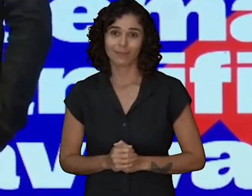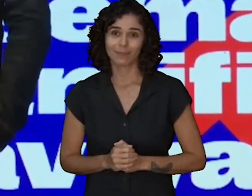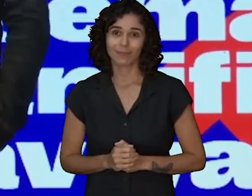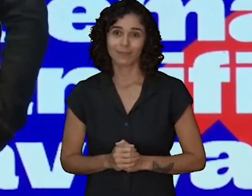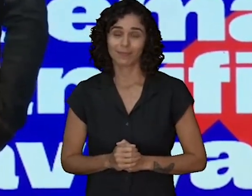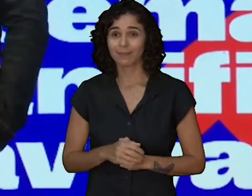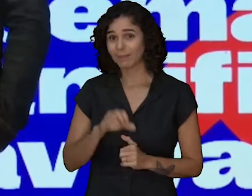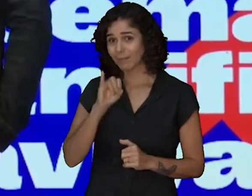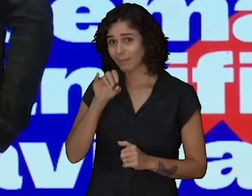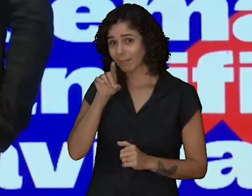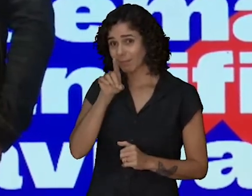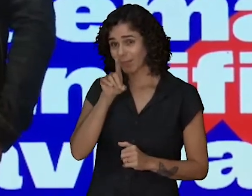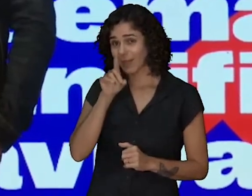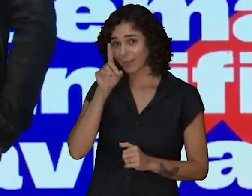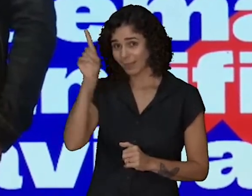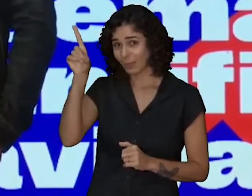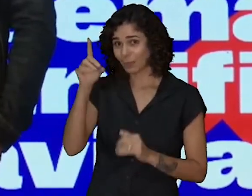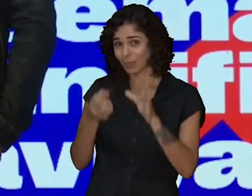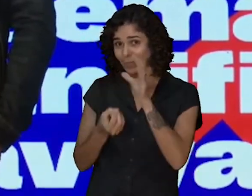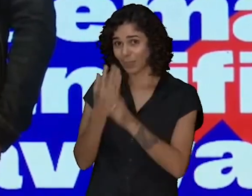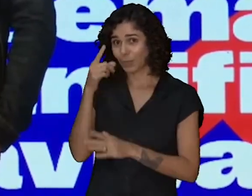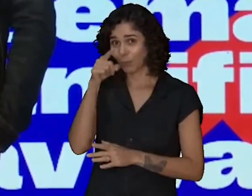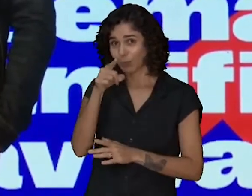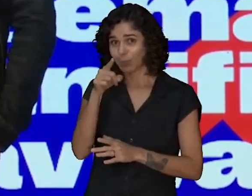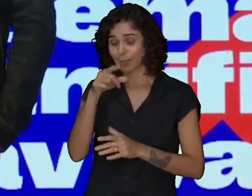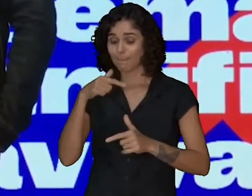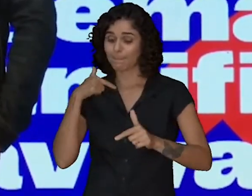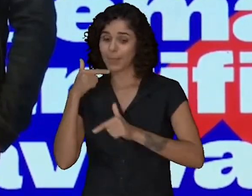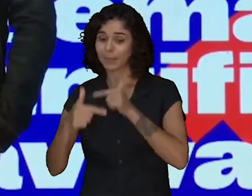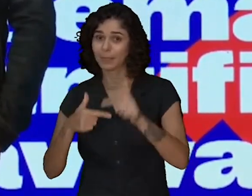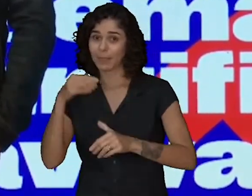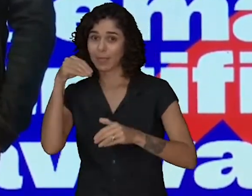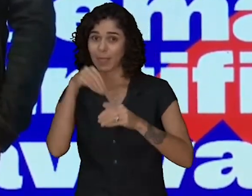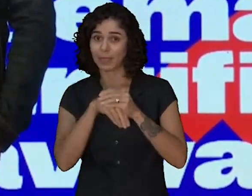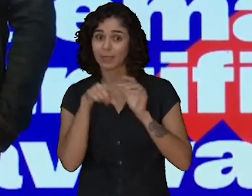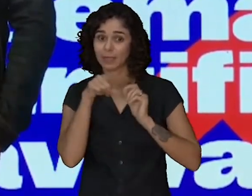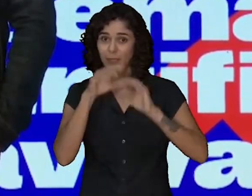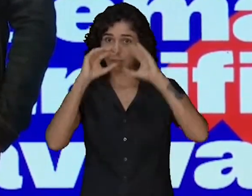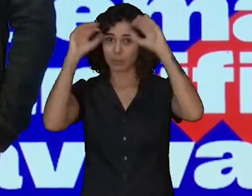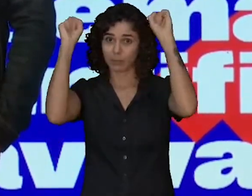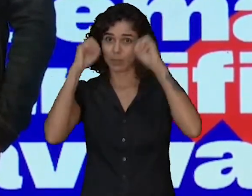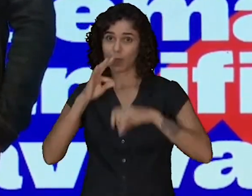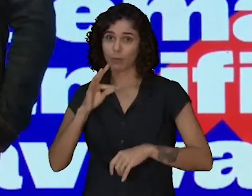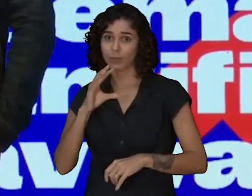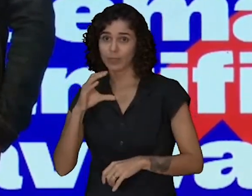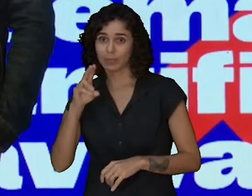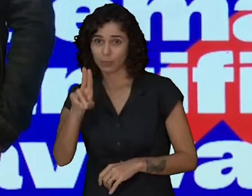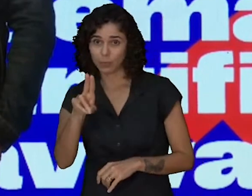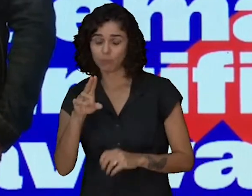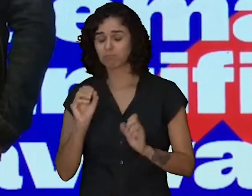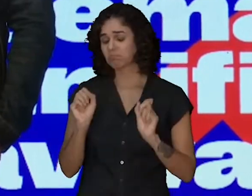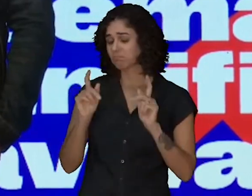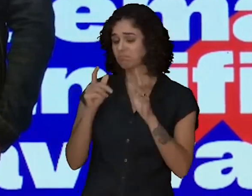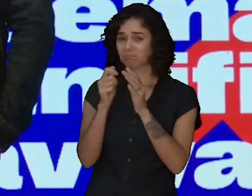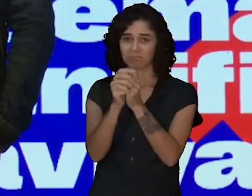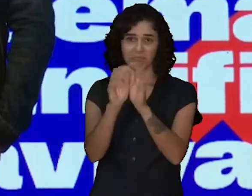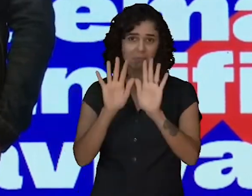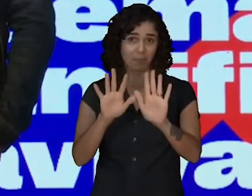Se Deus te criou para o TCU, amém. Mas e se Ele criou você